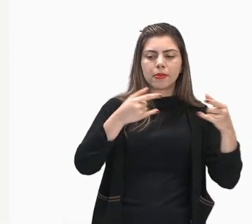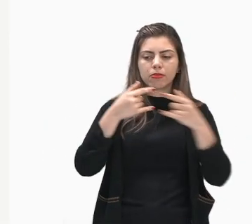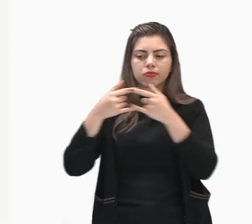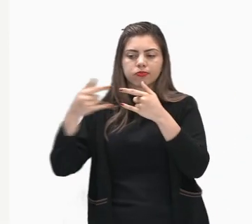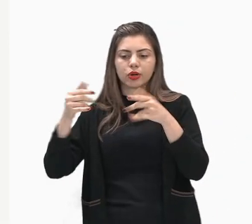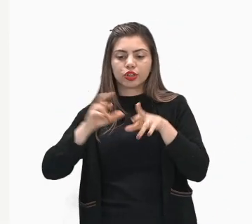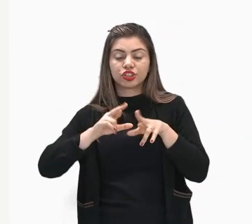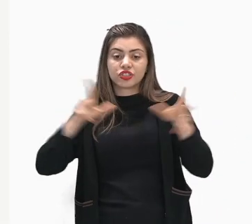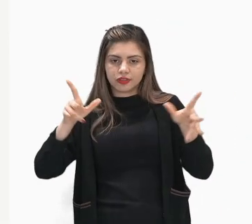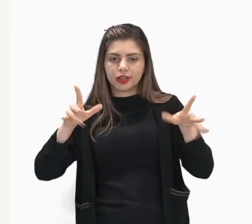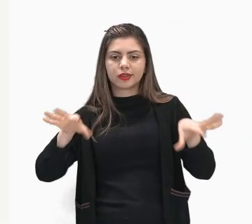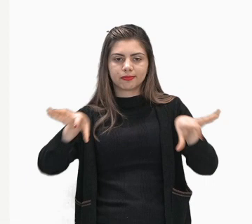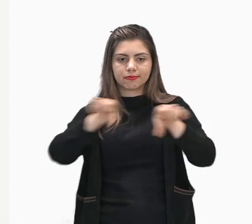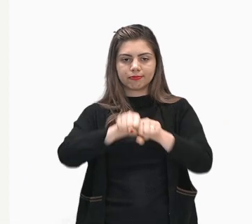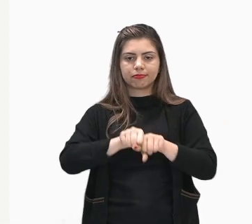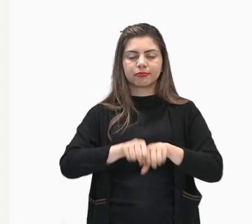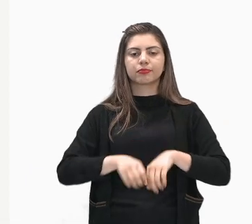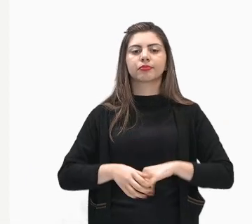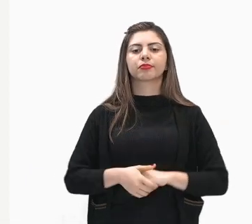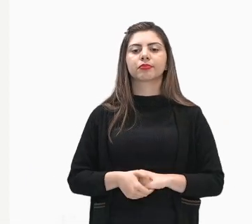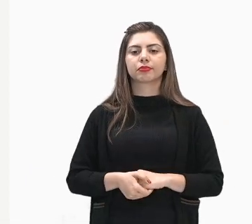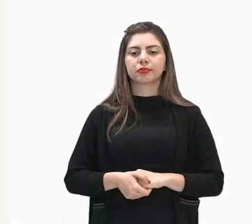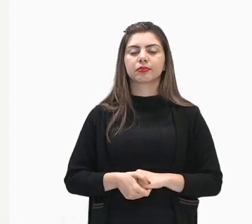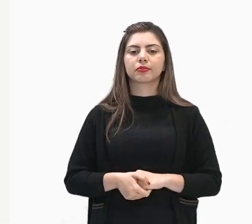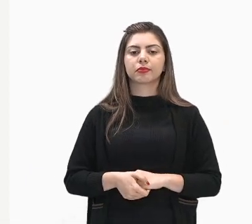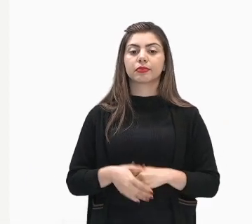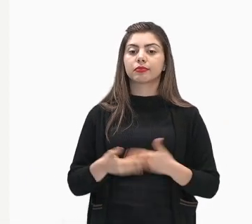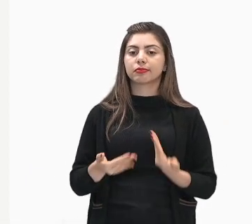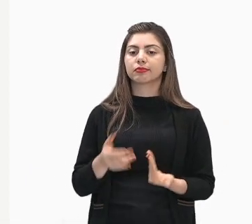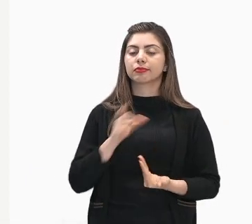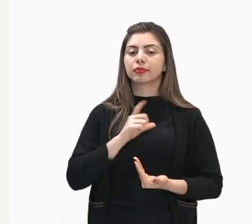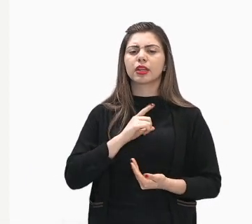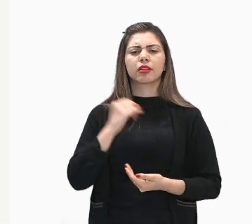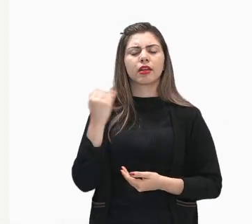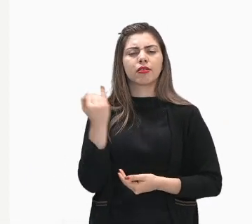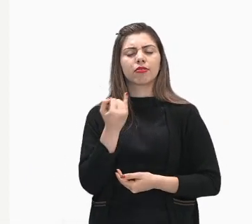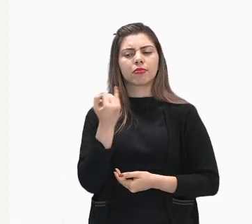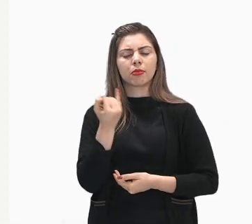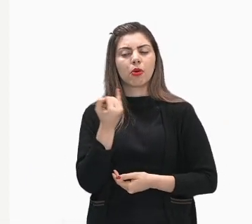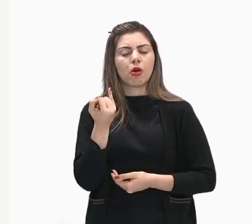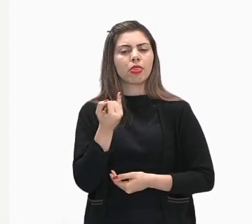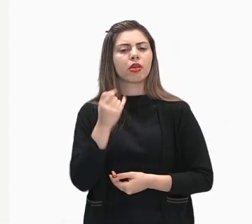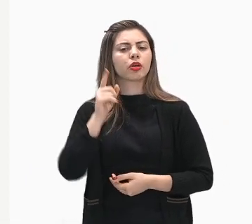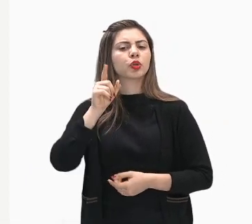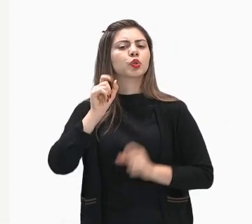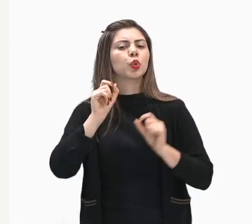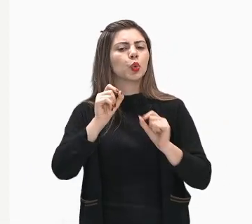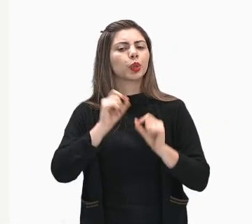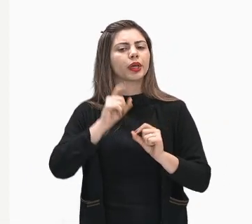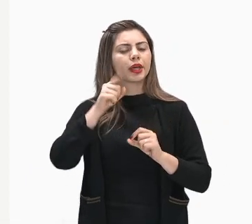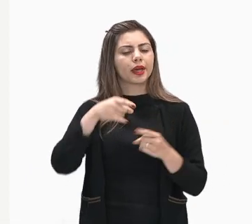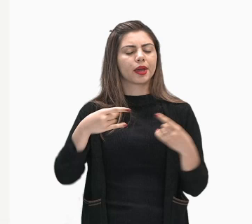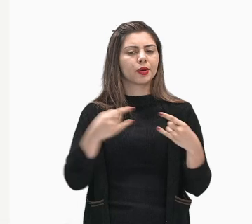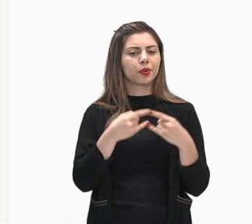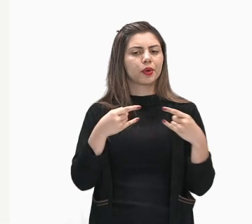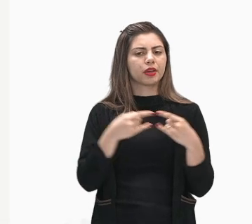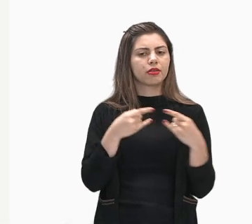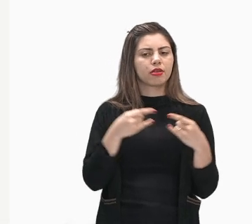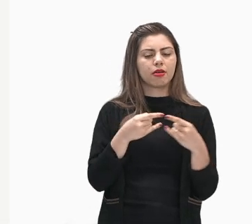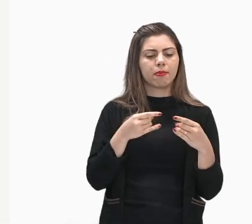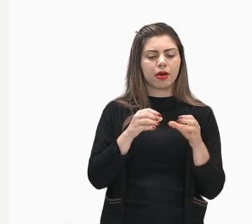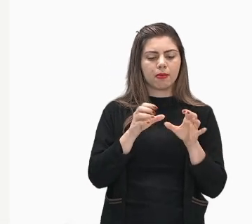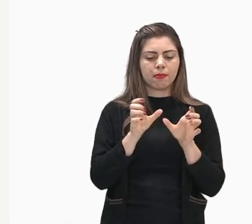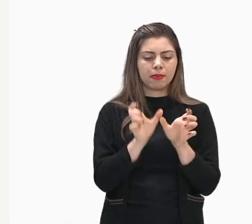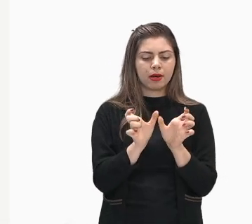uma propriedade muito interessante dos ímãs, que é a inseparabilidade. Eu não posso, pessoal, separar os polos,